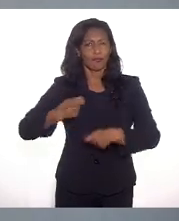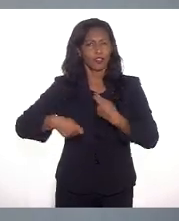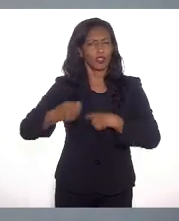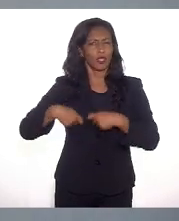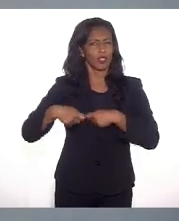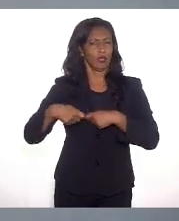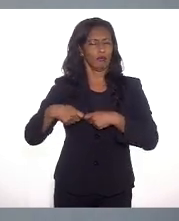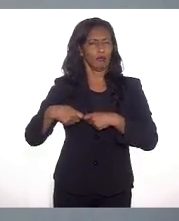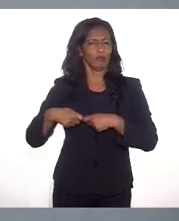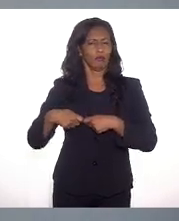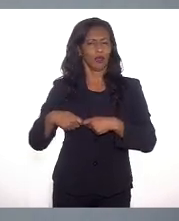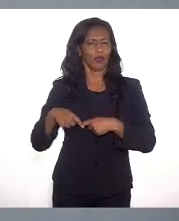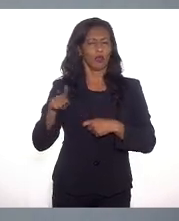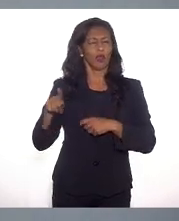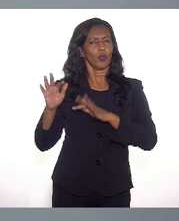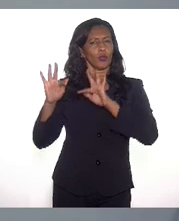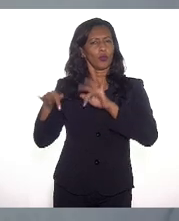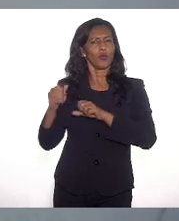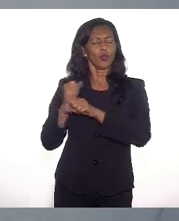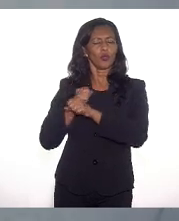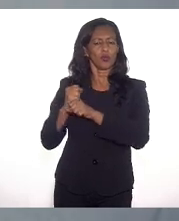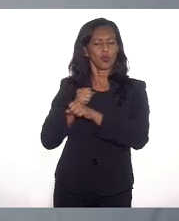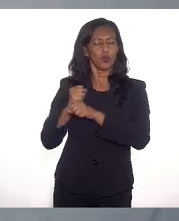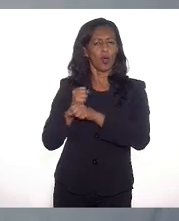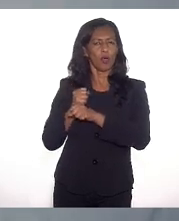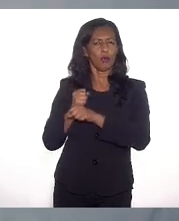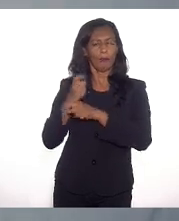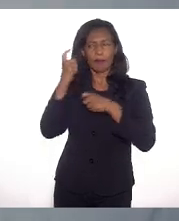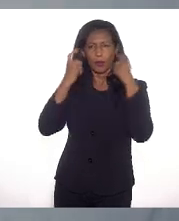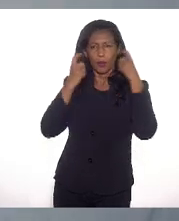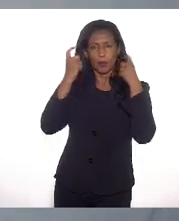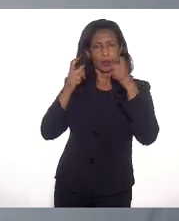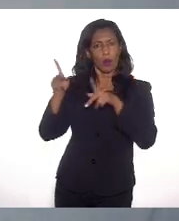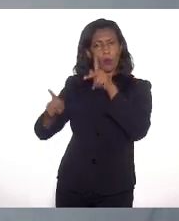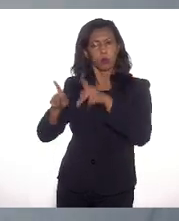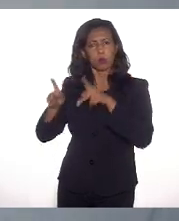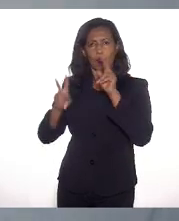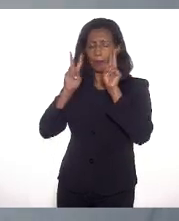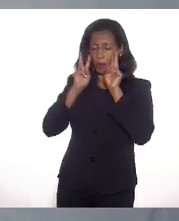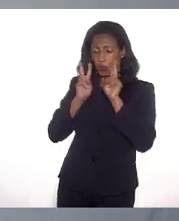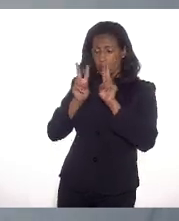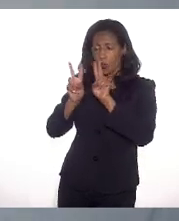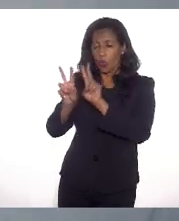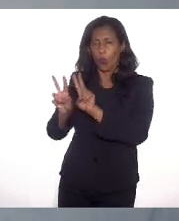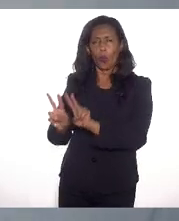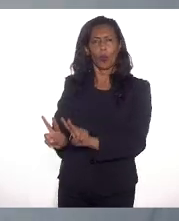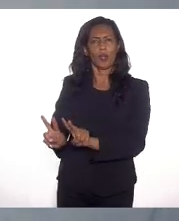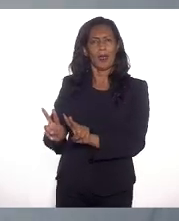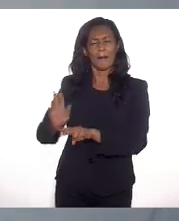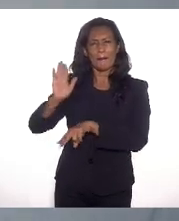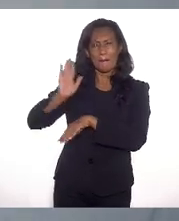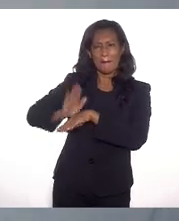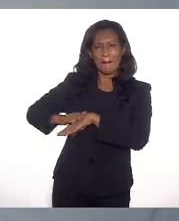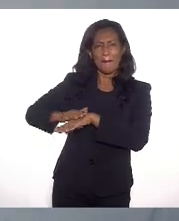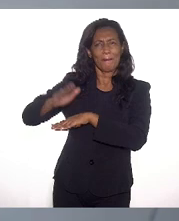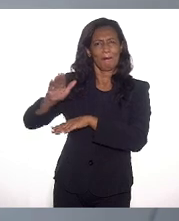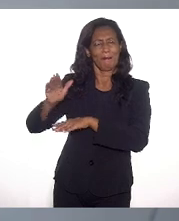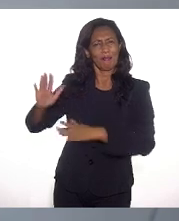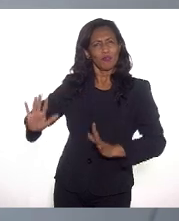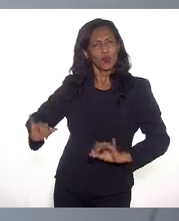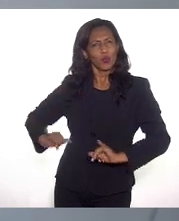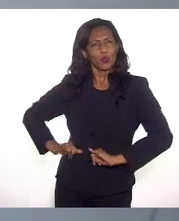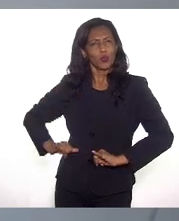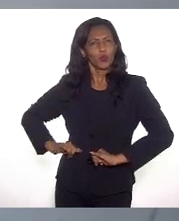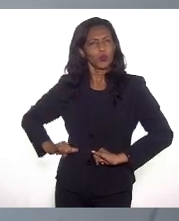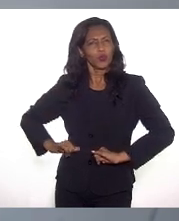ano, mas que olhar a população, quem tinha que olhar a sorte para aquele que mais sofria. Então, a